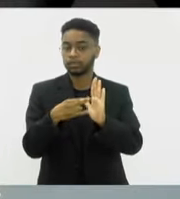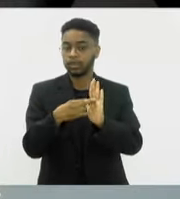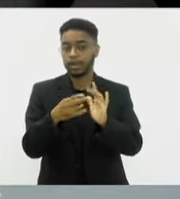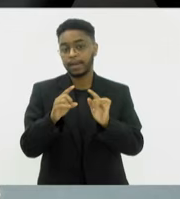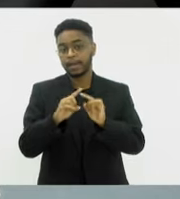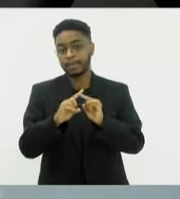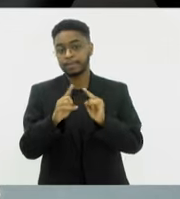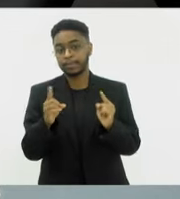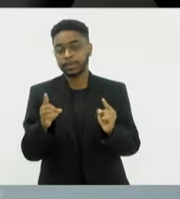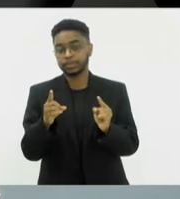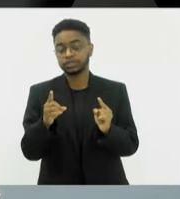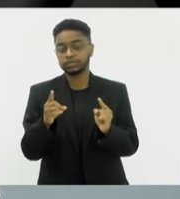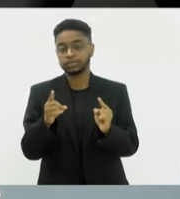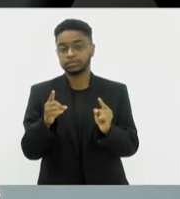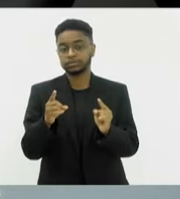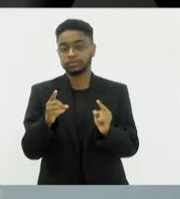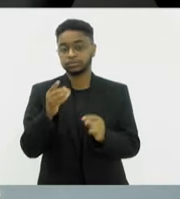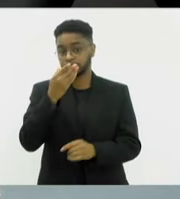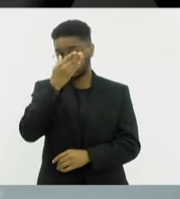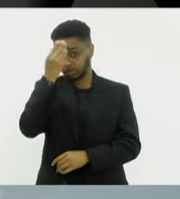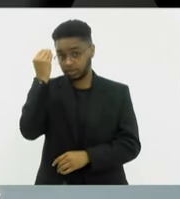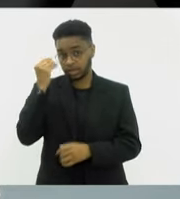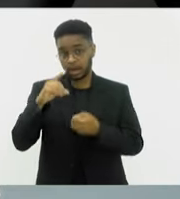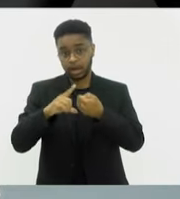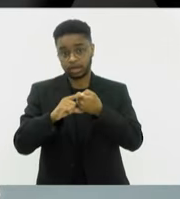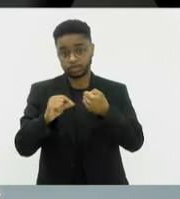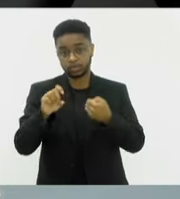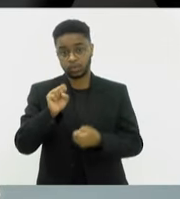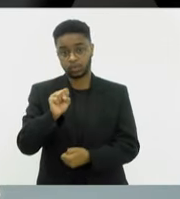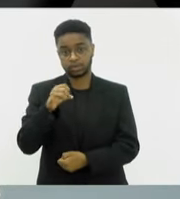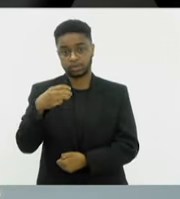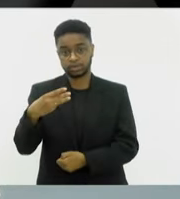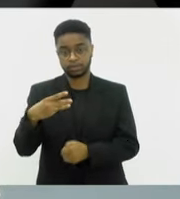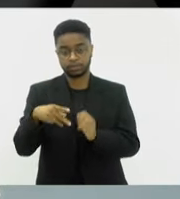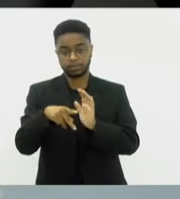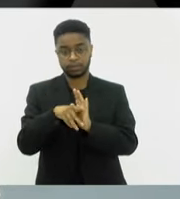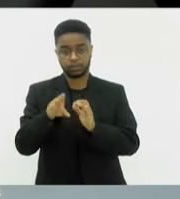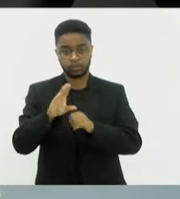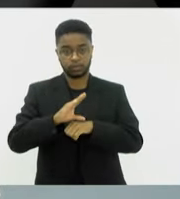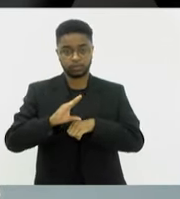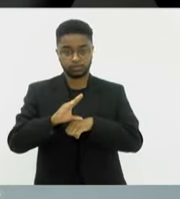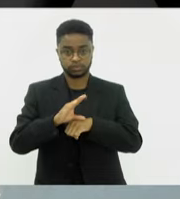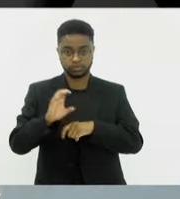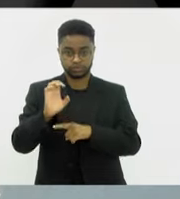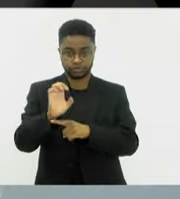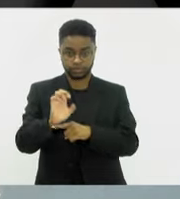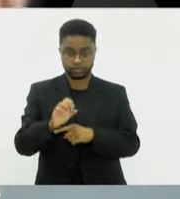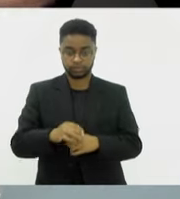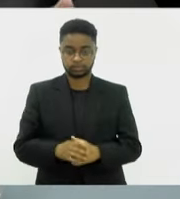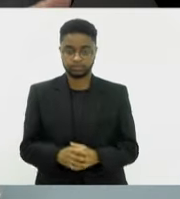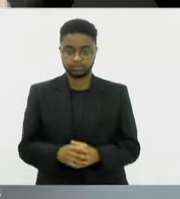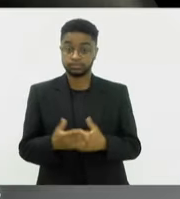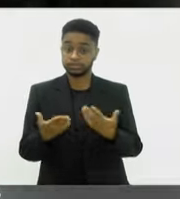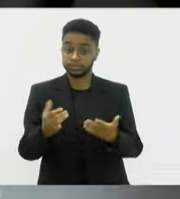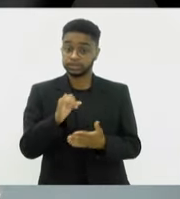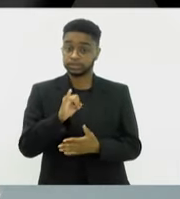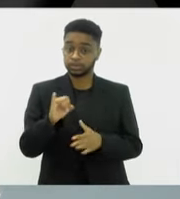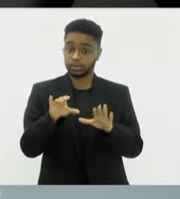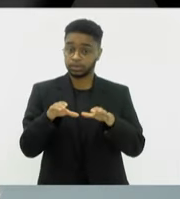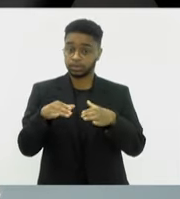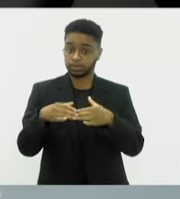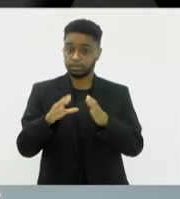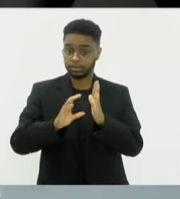está esquecendo do artigo 83 da Constituição. E se o PSOL lesse